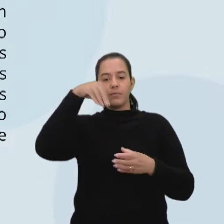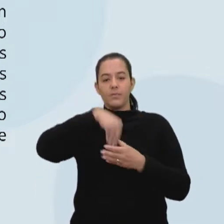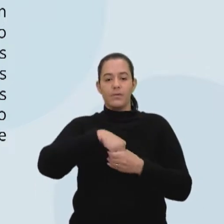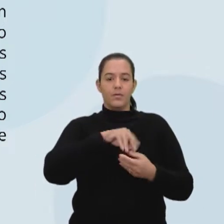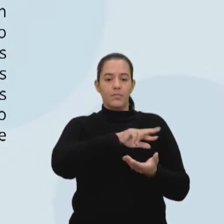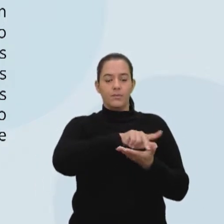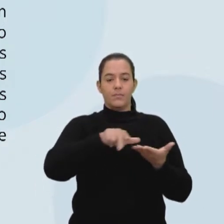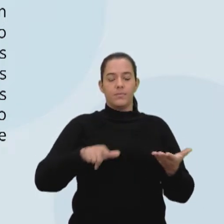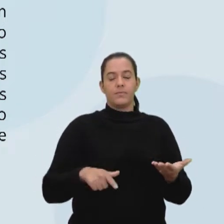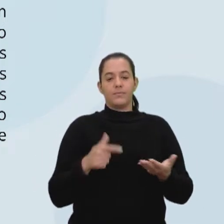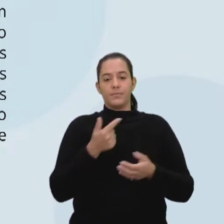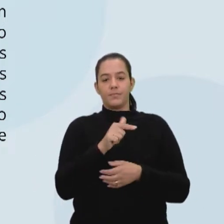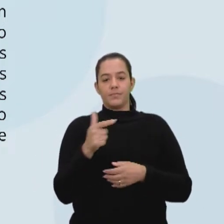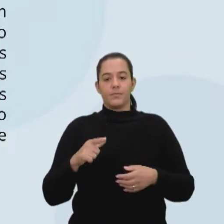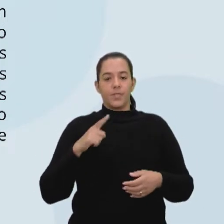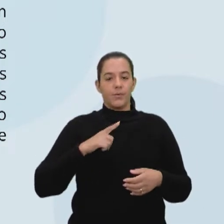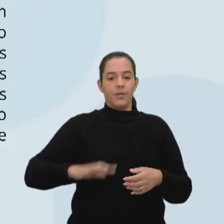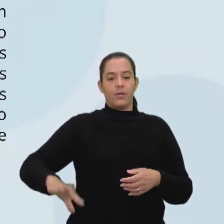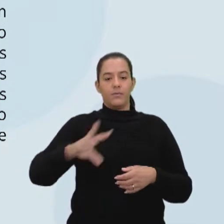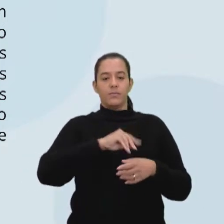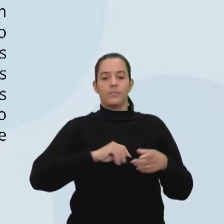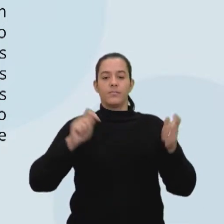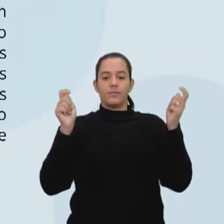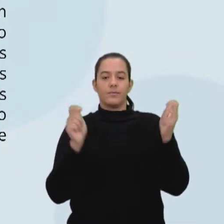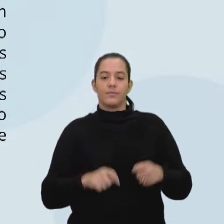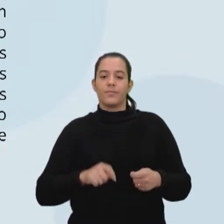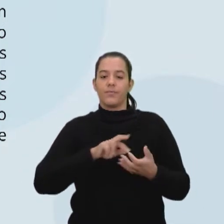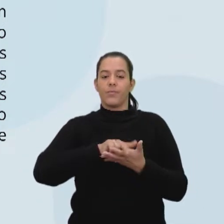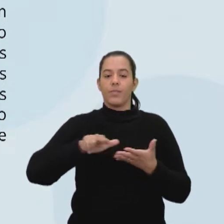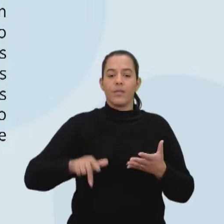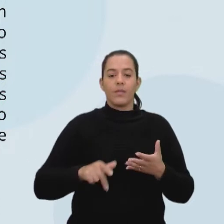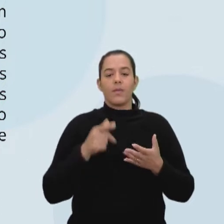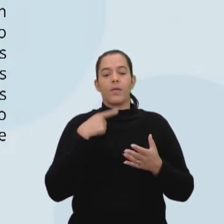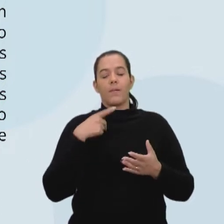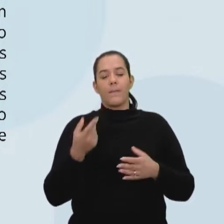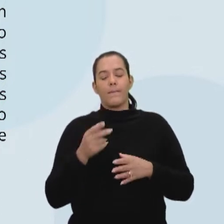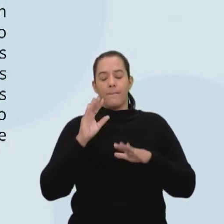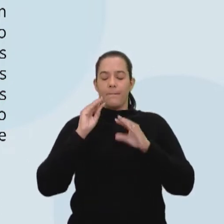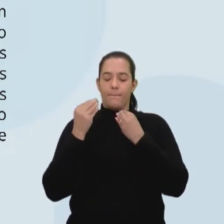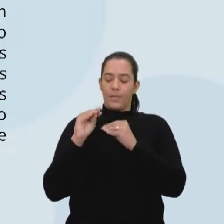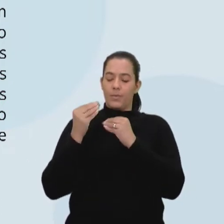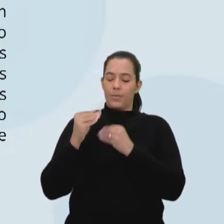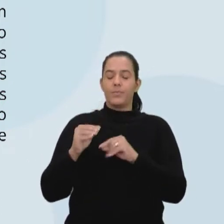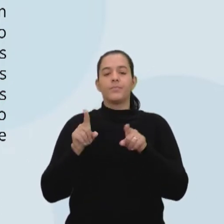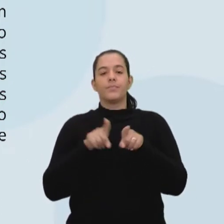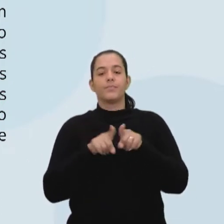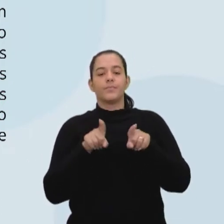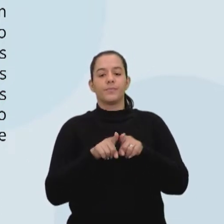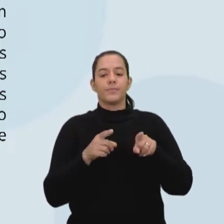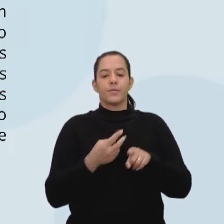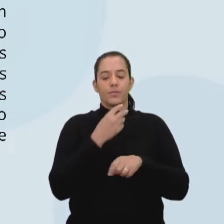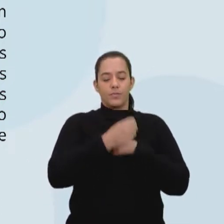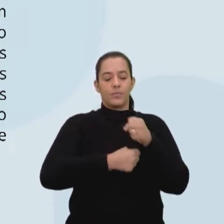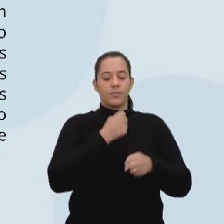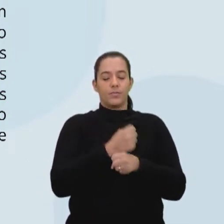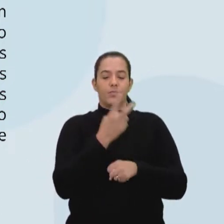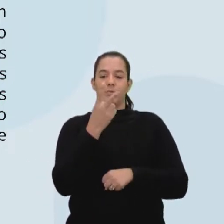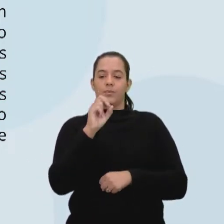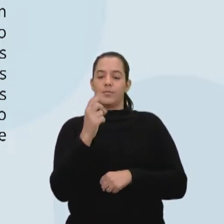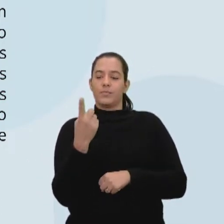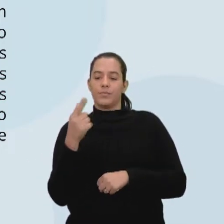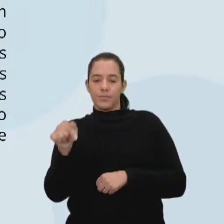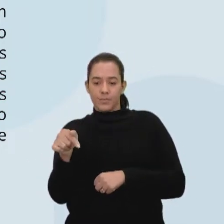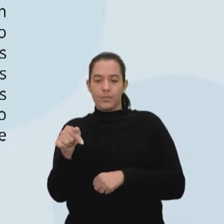século, acaba de completar 10 anos. Iniciada em formato de blog e transformada em agência em 2017, o